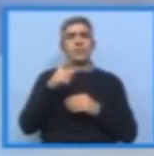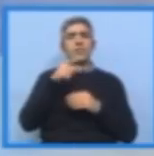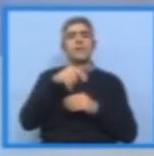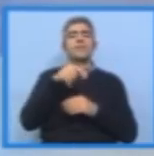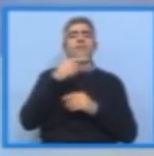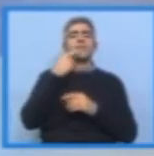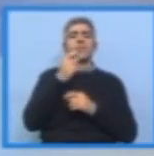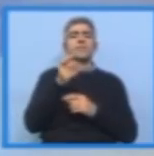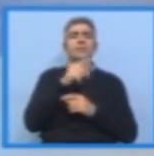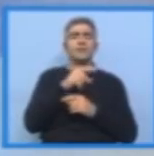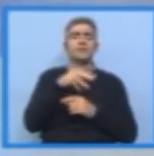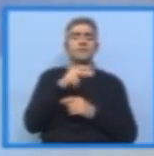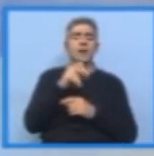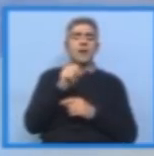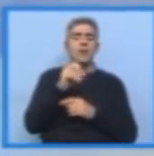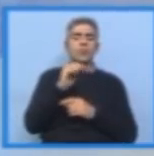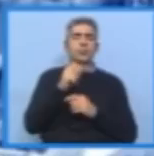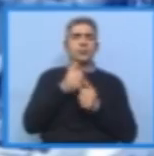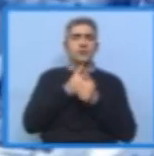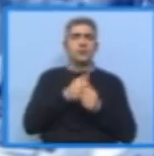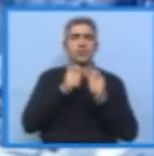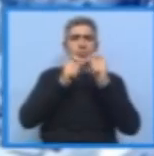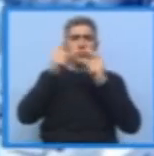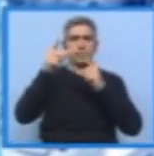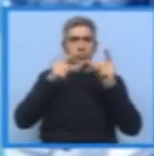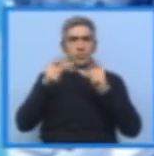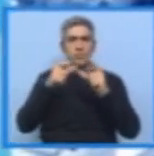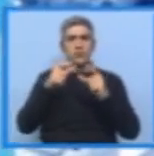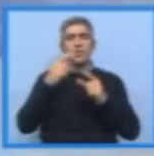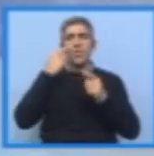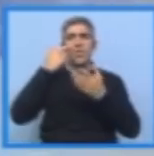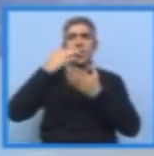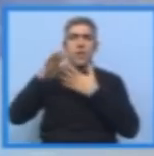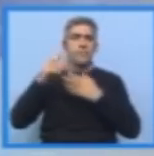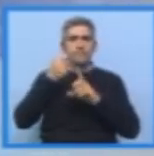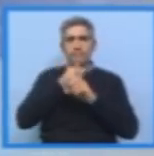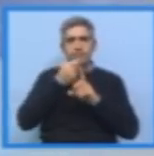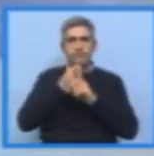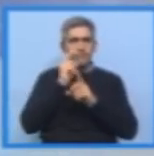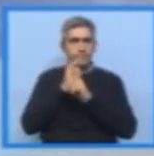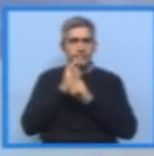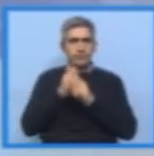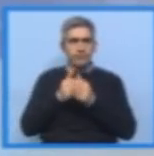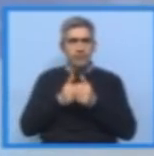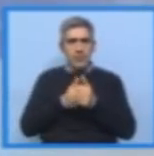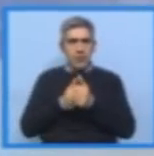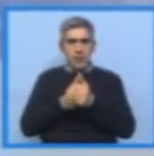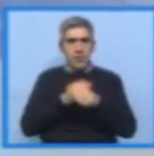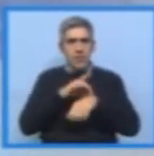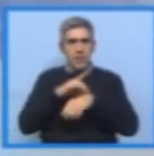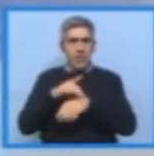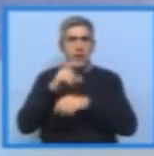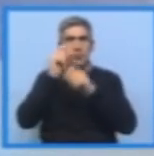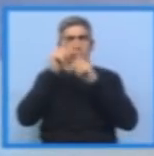magos seguiam uma estrela, eles aventuraram-se no desconhecido, mas guiados.